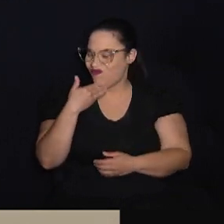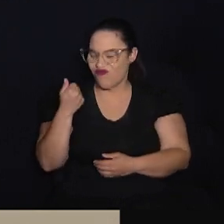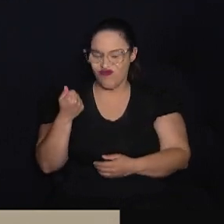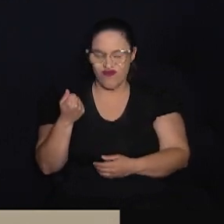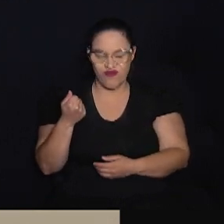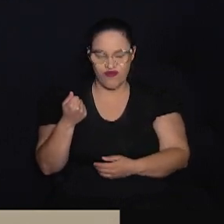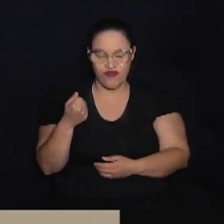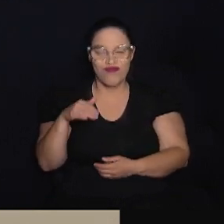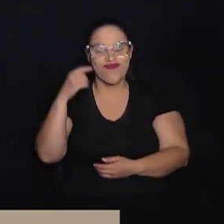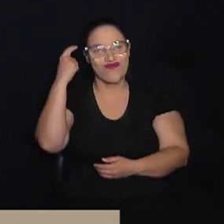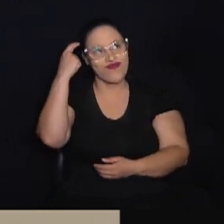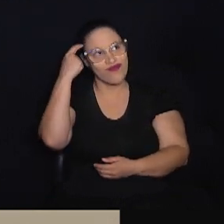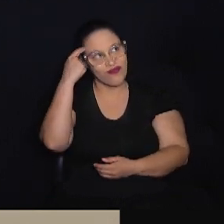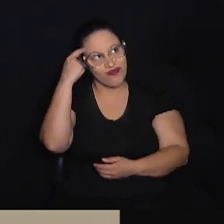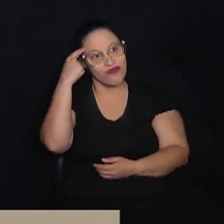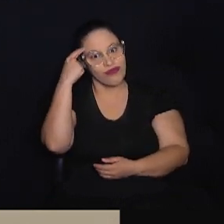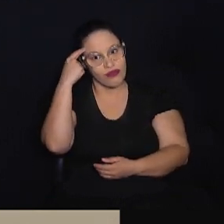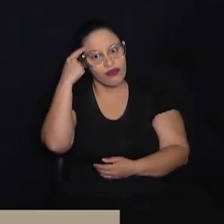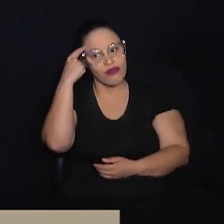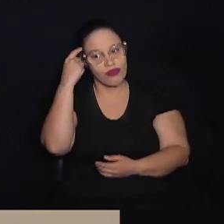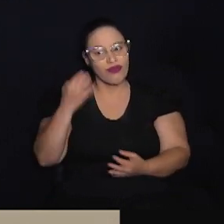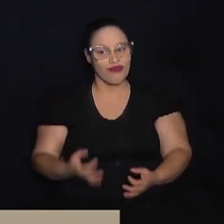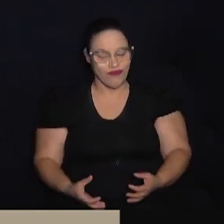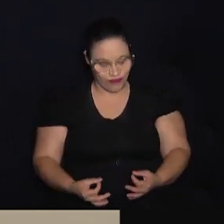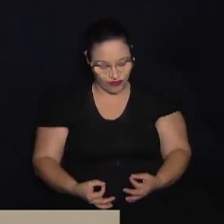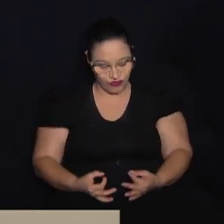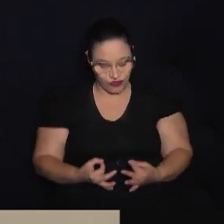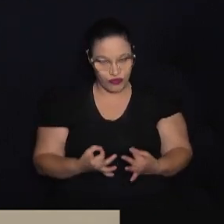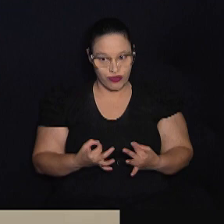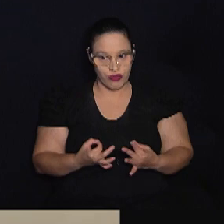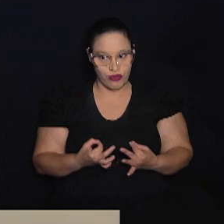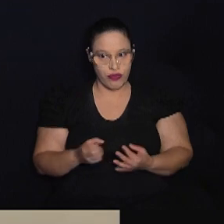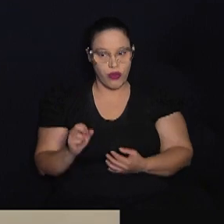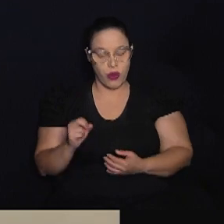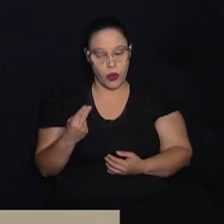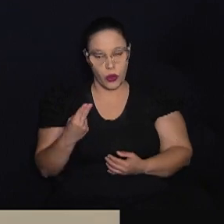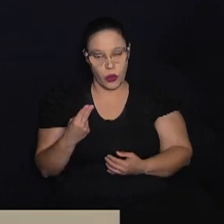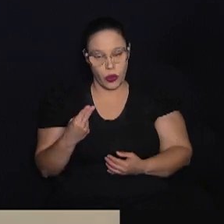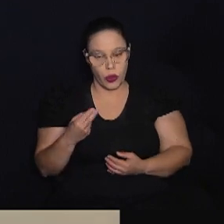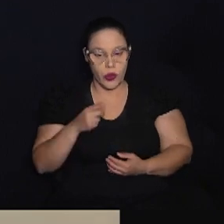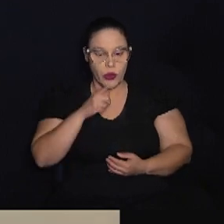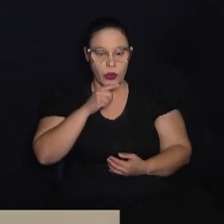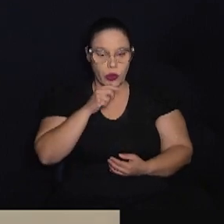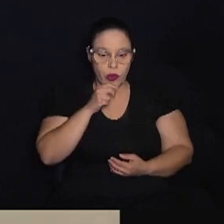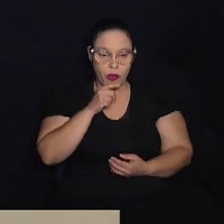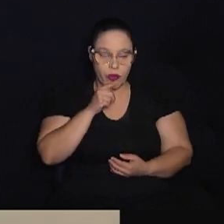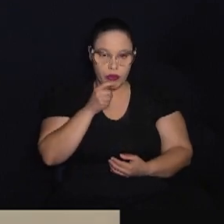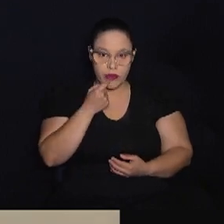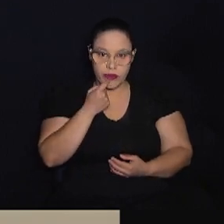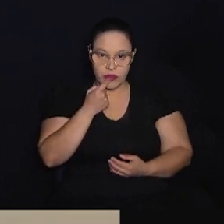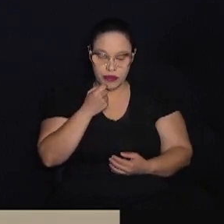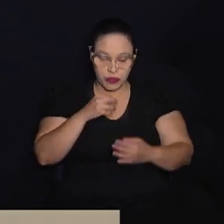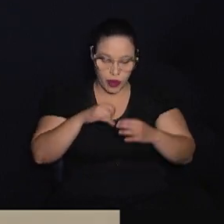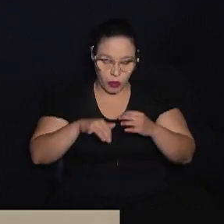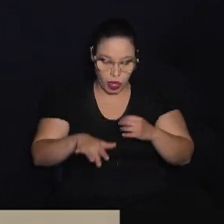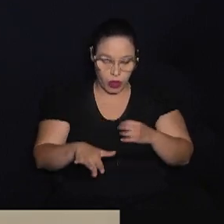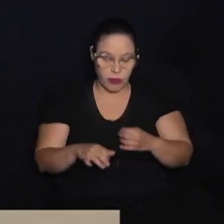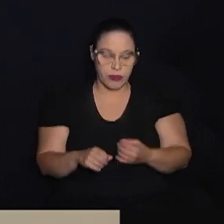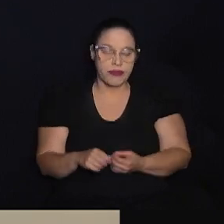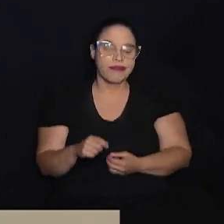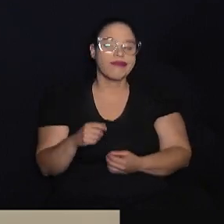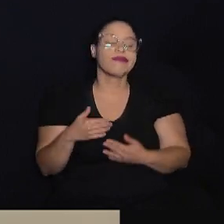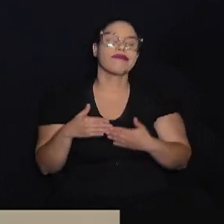você tem que pensar no tumor. Ou se tiver o sangramento, a hematúria, que a gente fala, o sangue na urina, aí